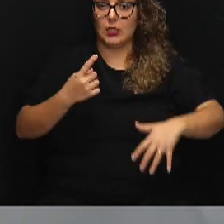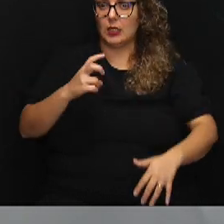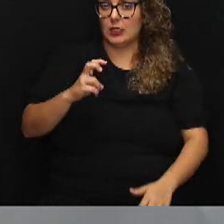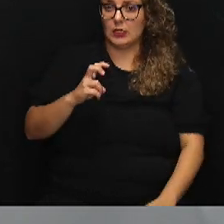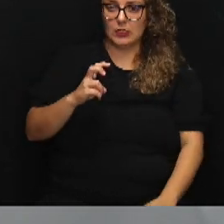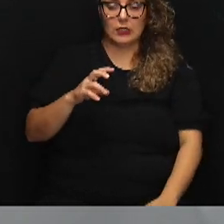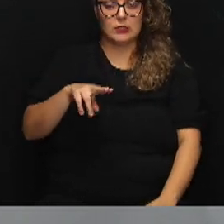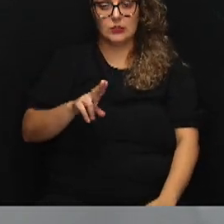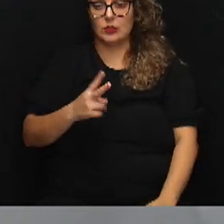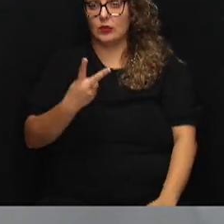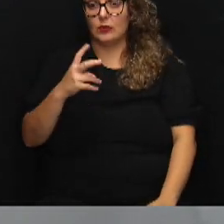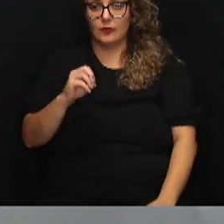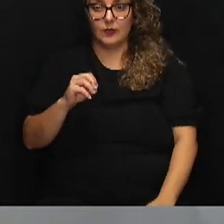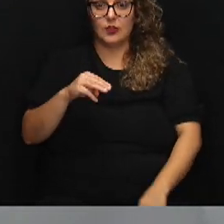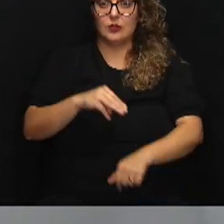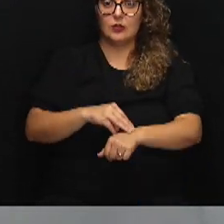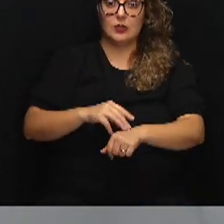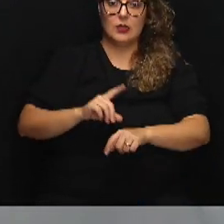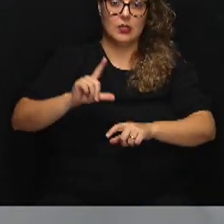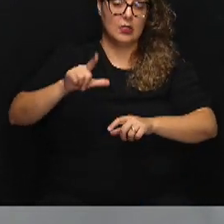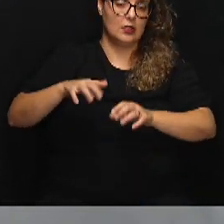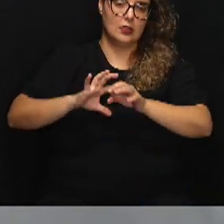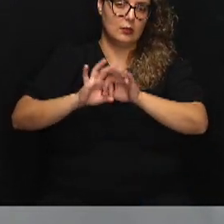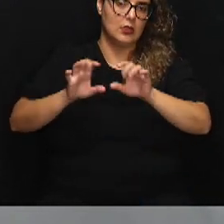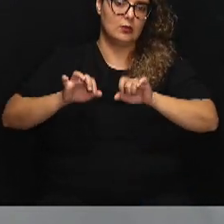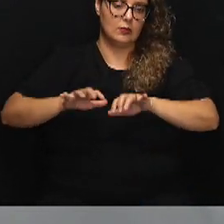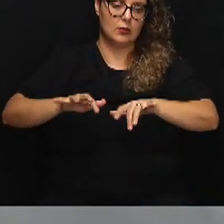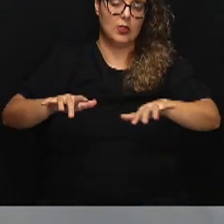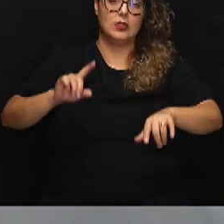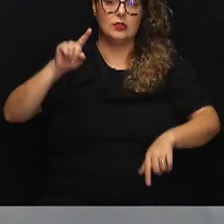minutos, liberando depois durante dias. Isso vai